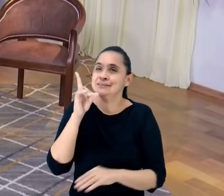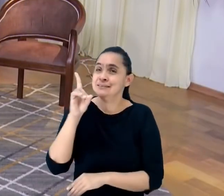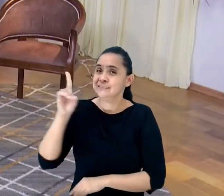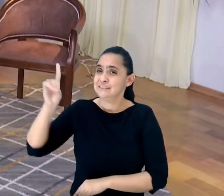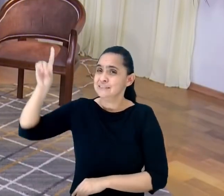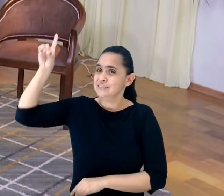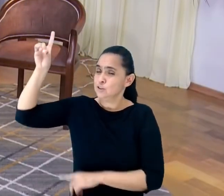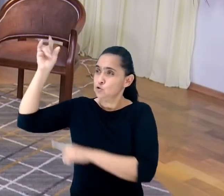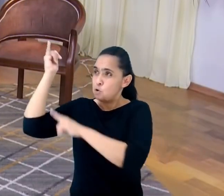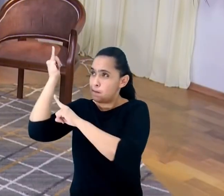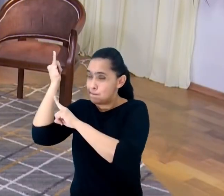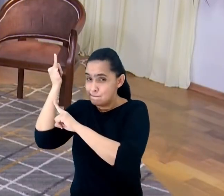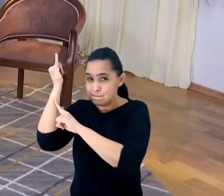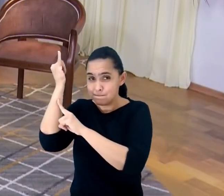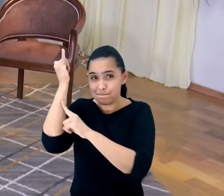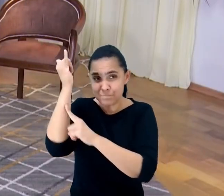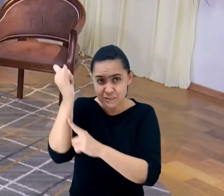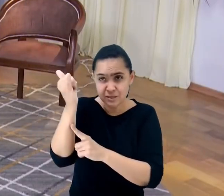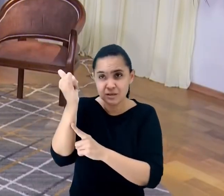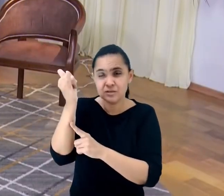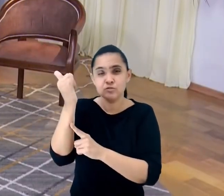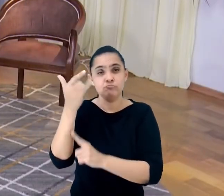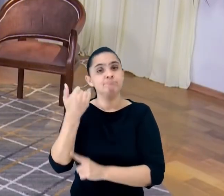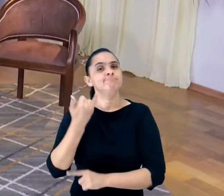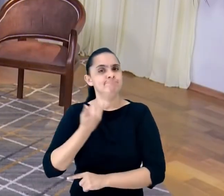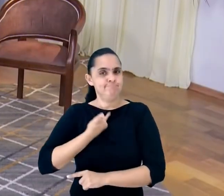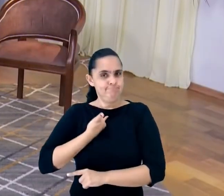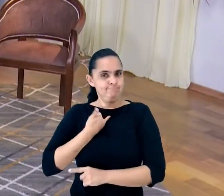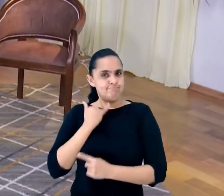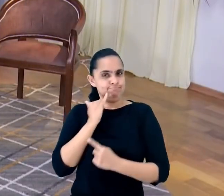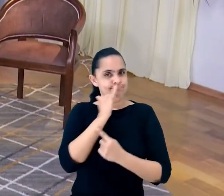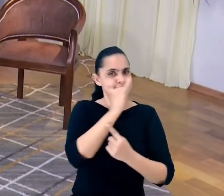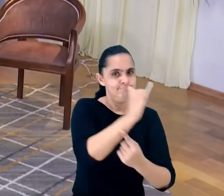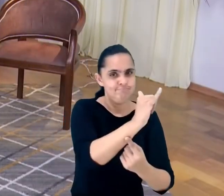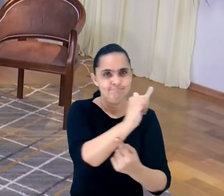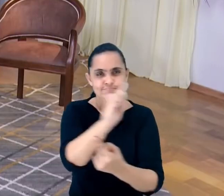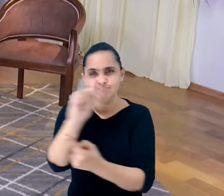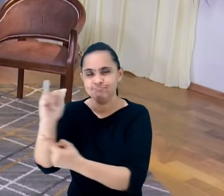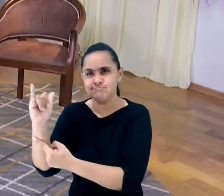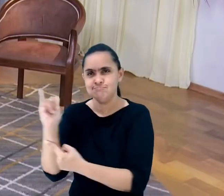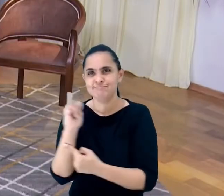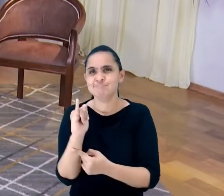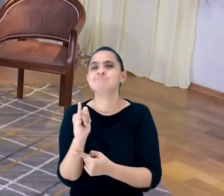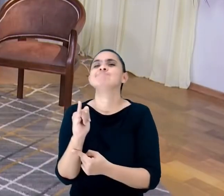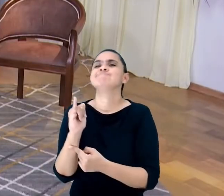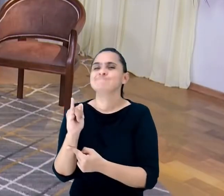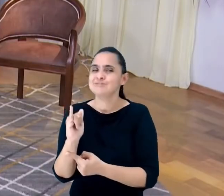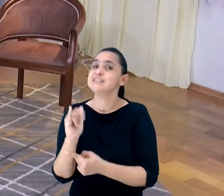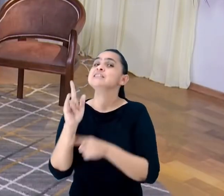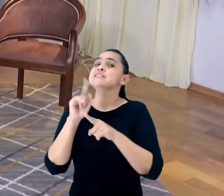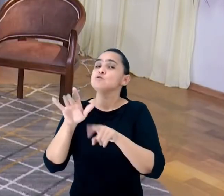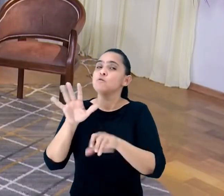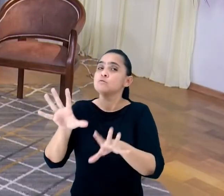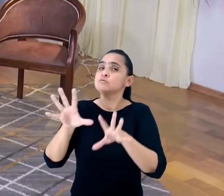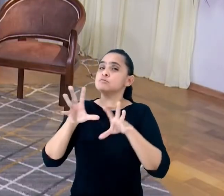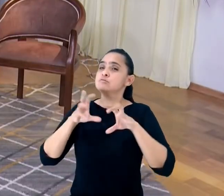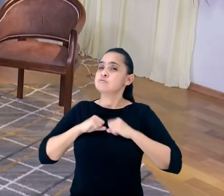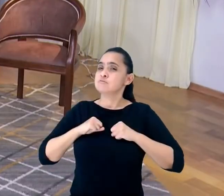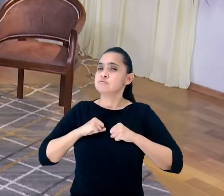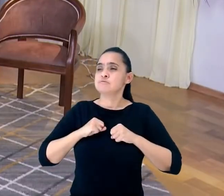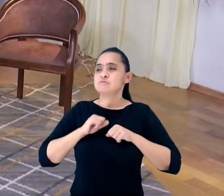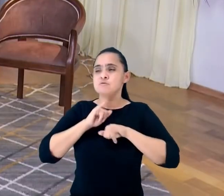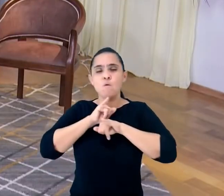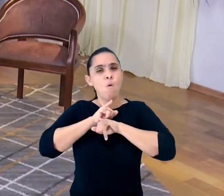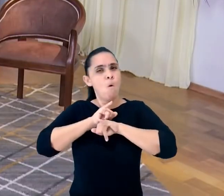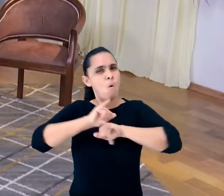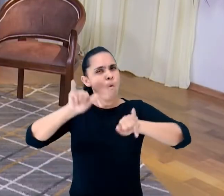uma mensagem para mim, para você, e essa mensagem deve chegar, então, para muitas